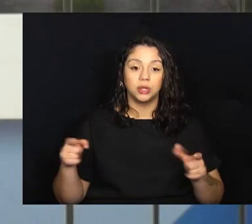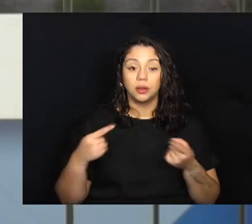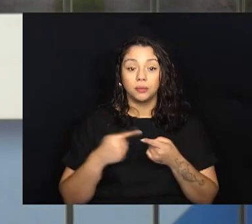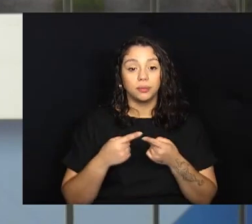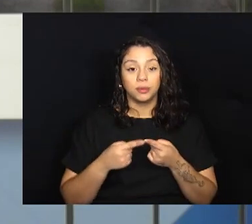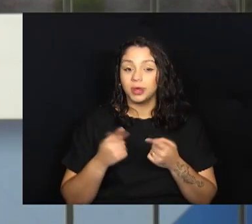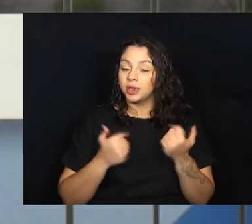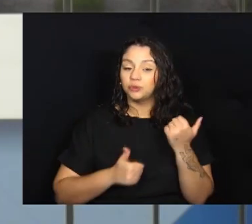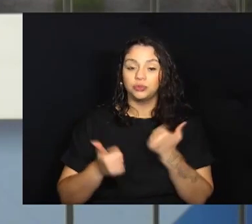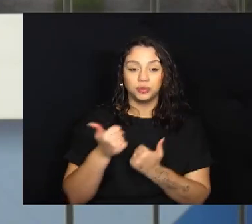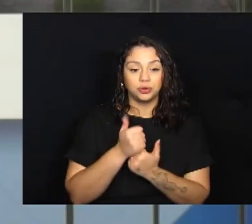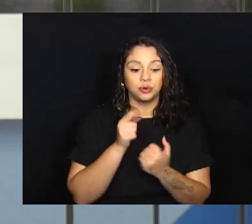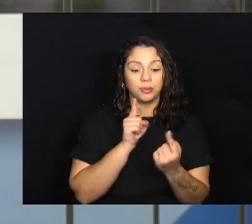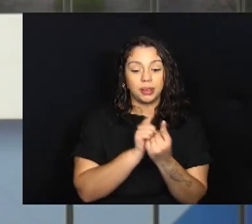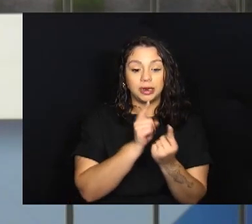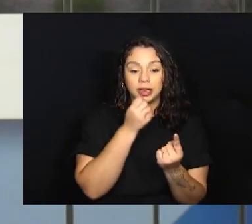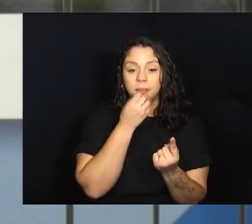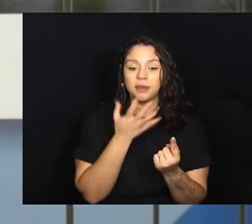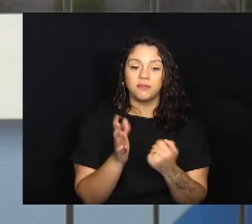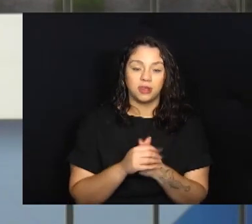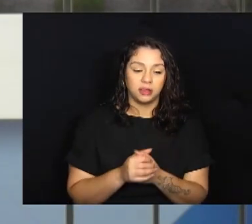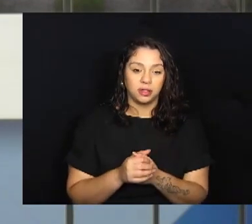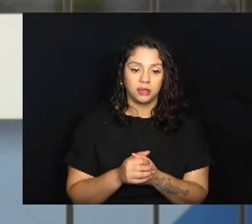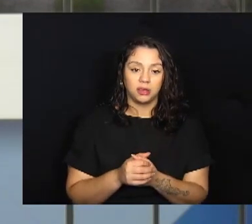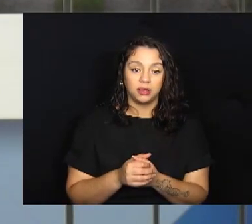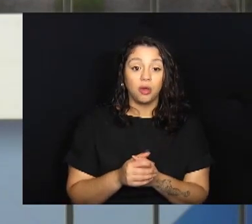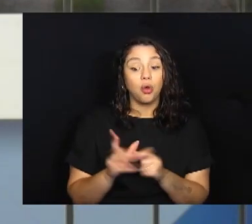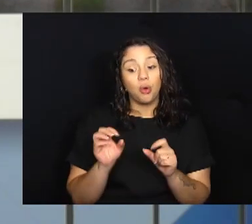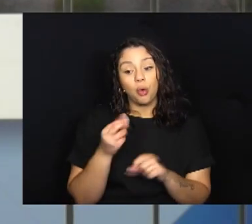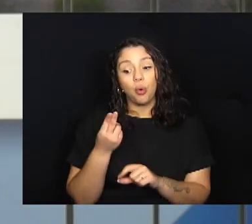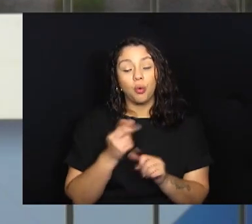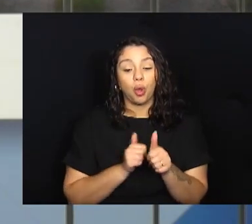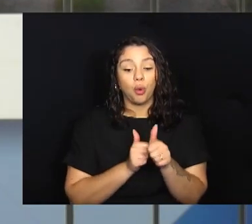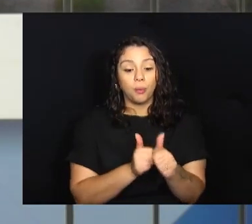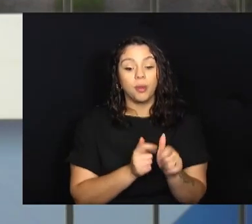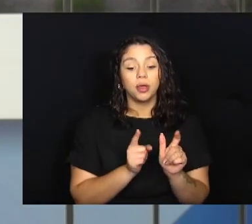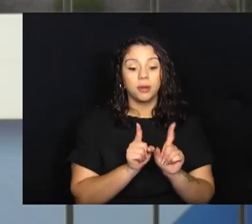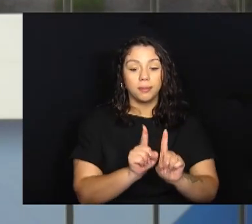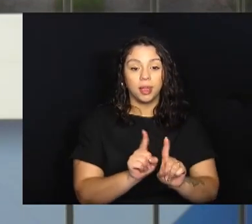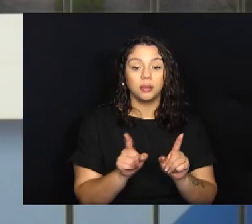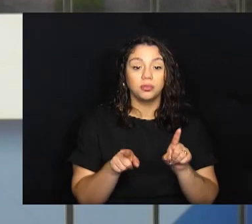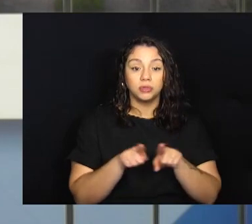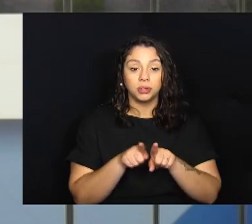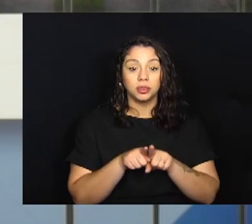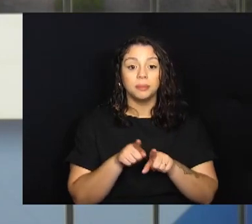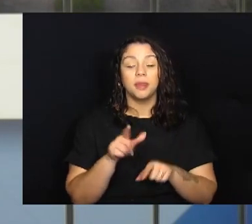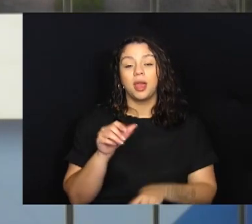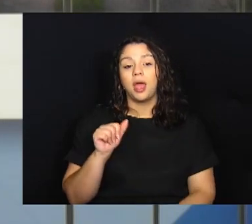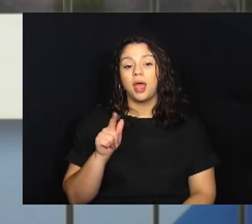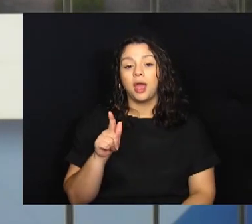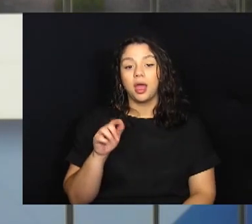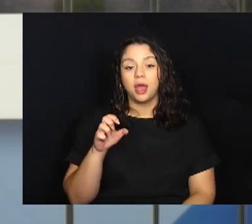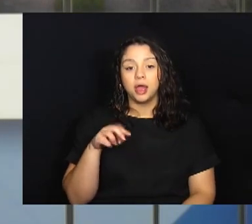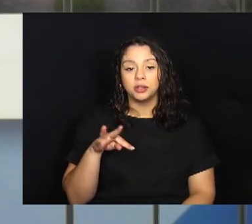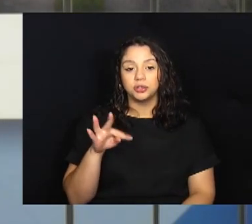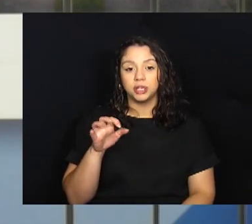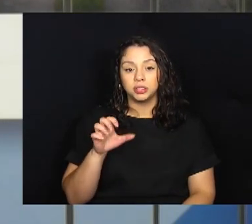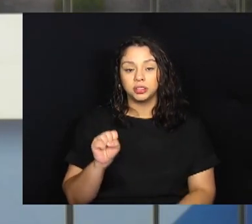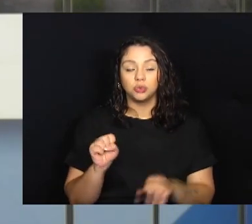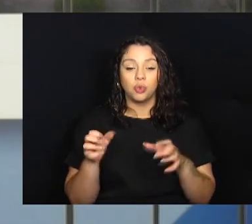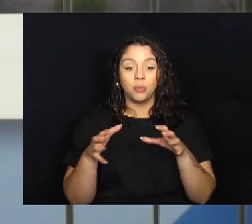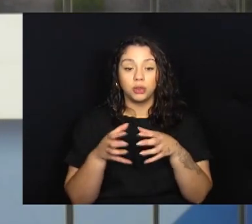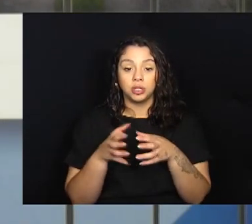feita, nada substitui um acompanhamento, agentes comunitários de saúde, a própria vacina. Então,